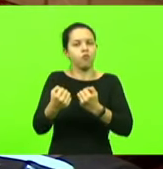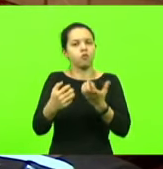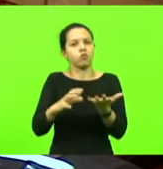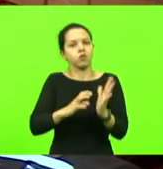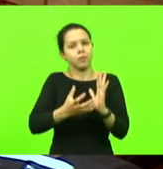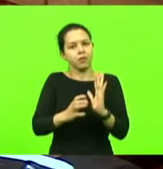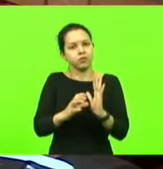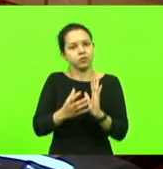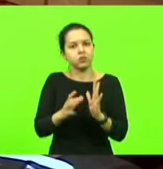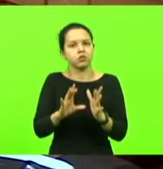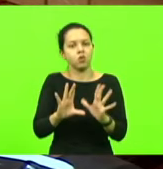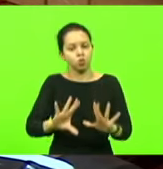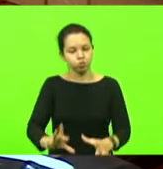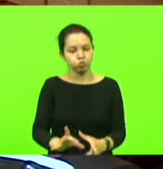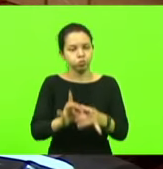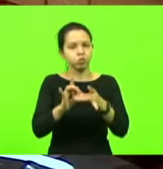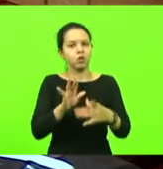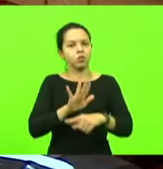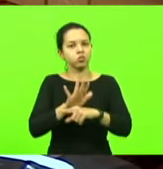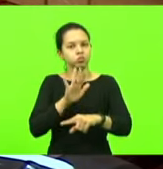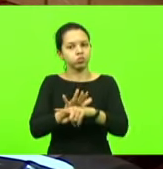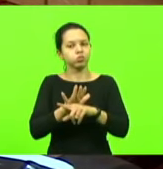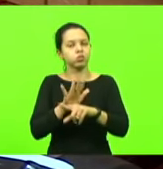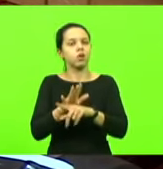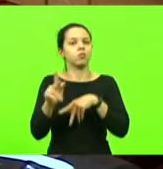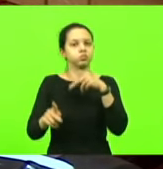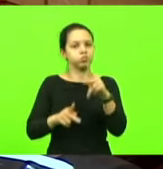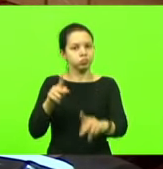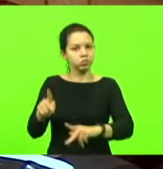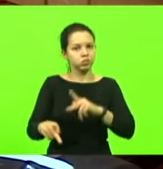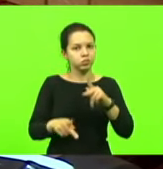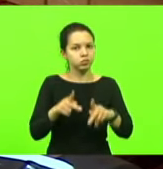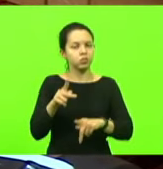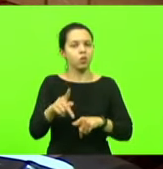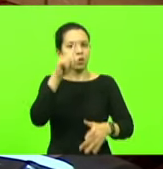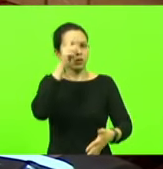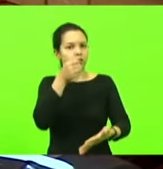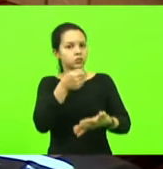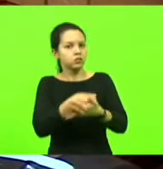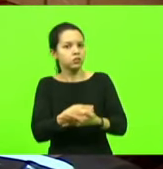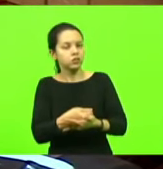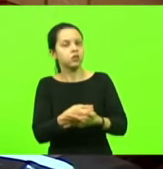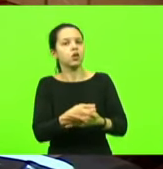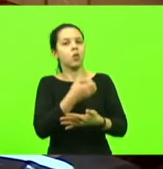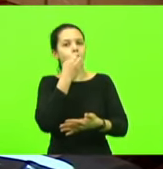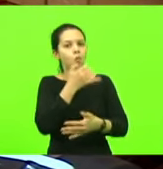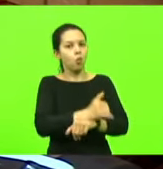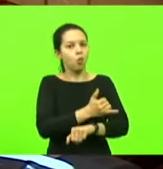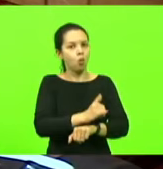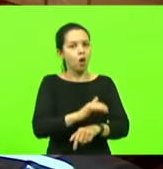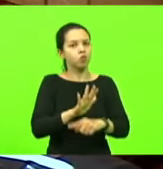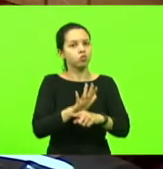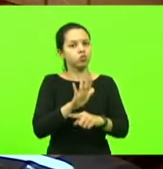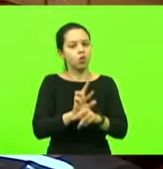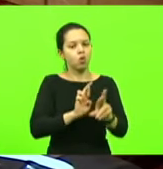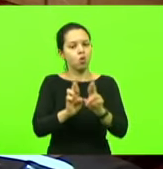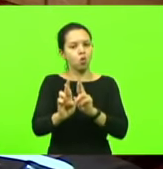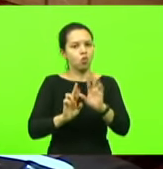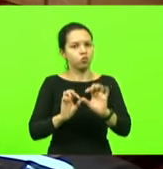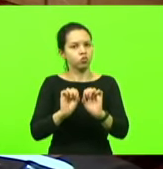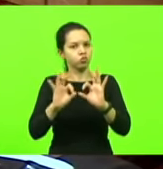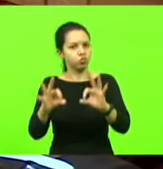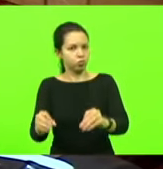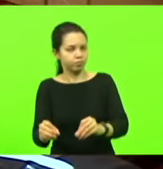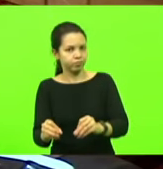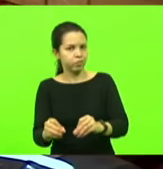se uniram em torno do bem comum, alcançando decisões estratégicas que beneficiam todas as rodovias. Ah, mas as SCs?